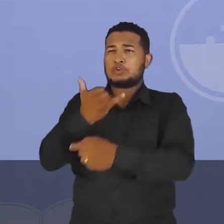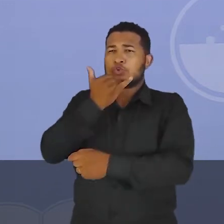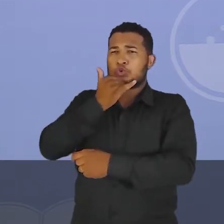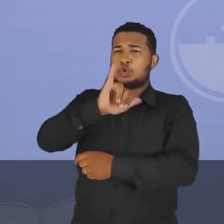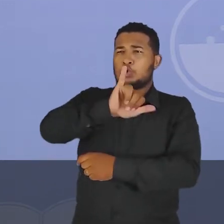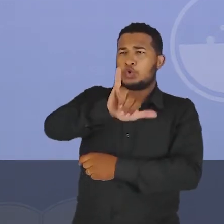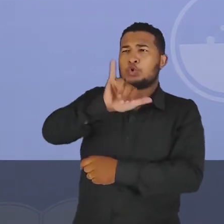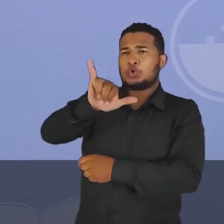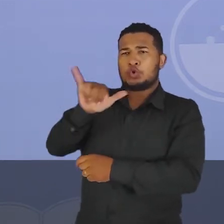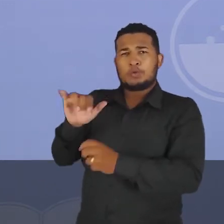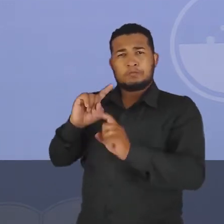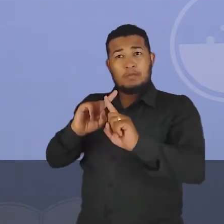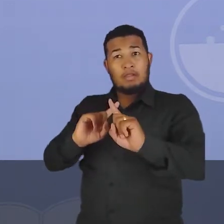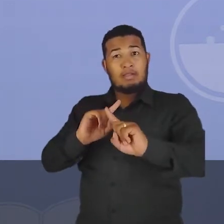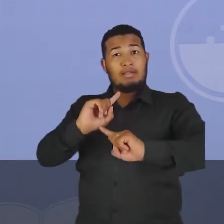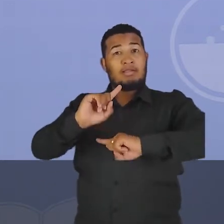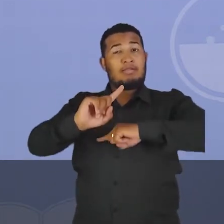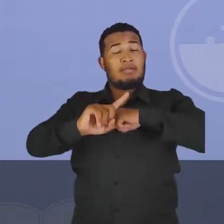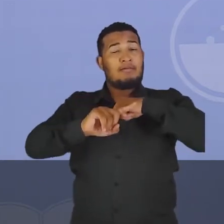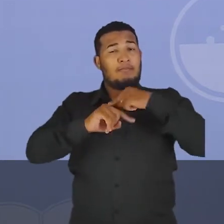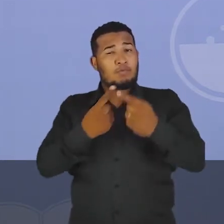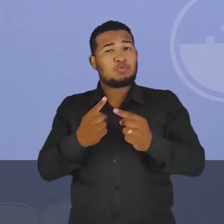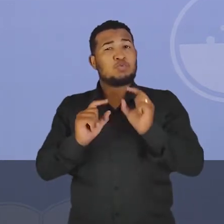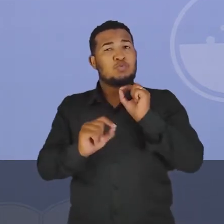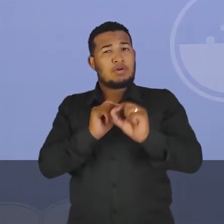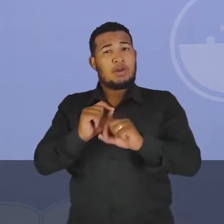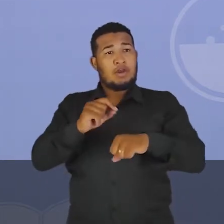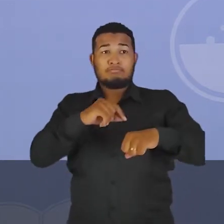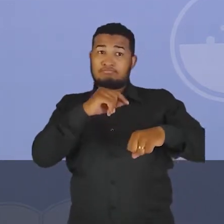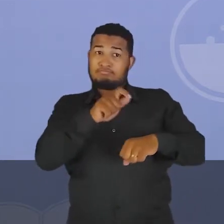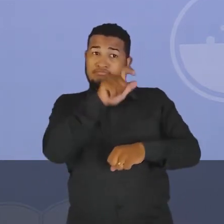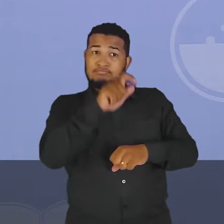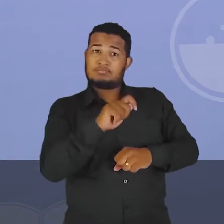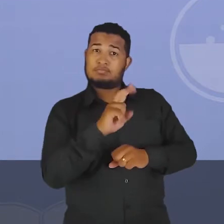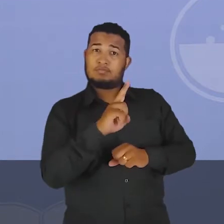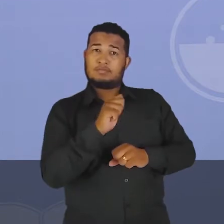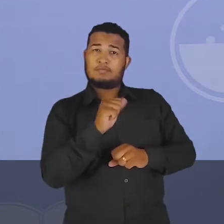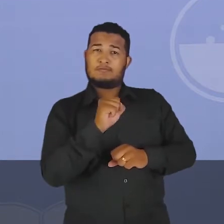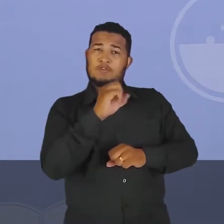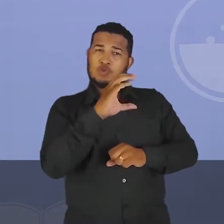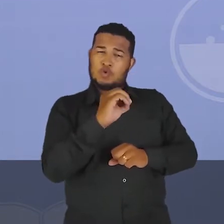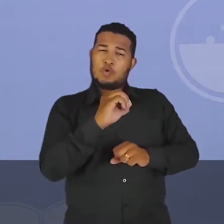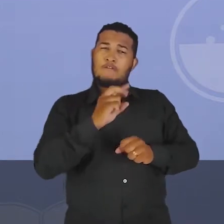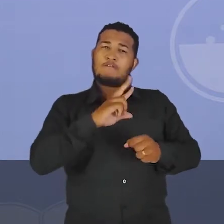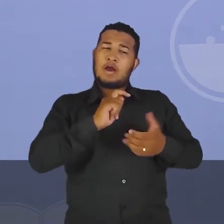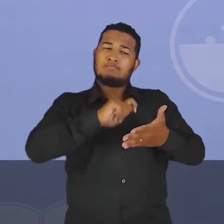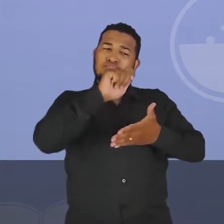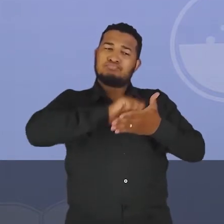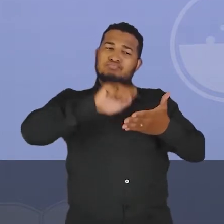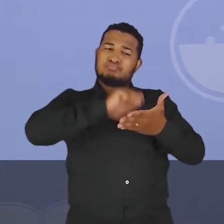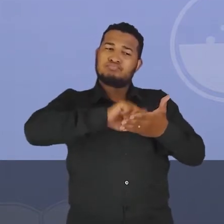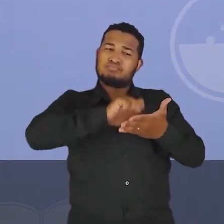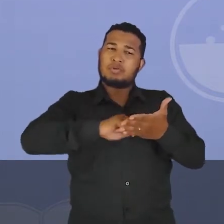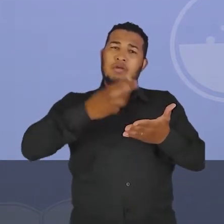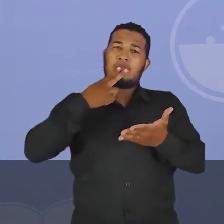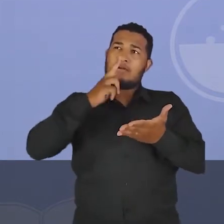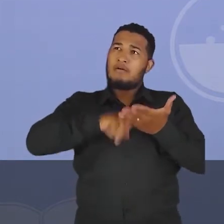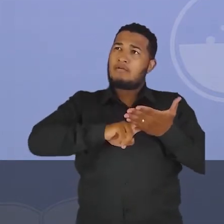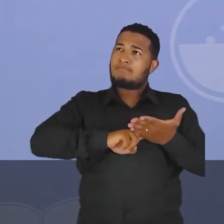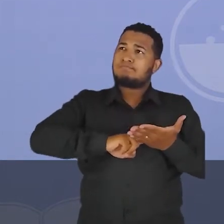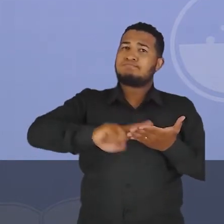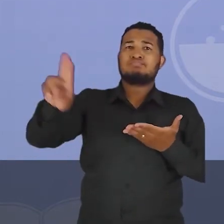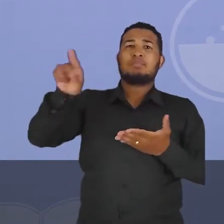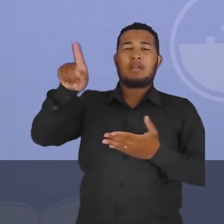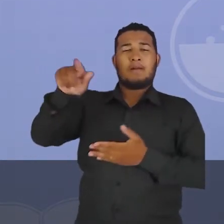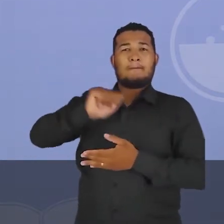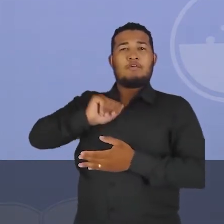padre jesuíta, o próprio Vasco ele vai mandar uma carta para o Mendes Sá. O Mendes Sá era administrador